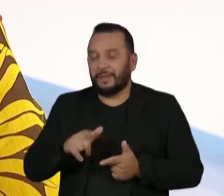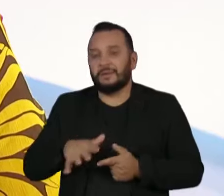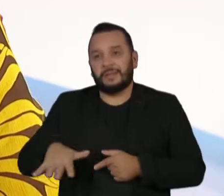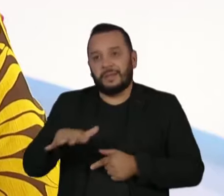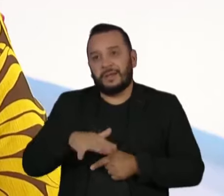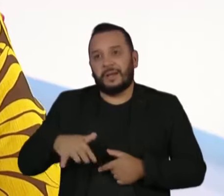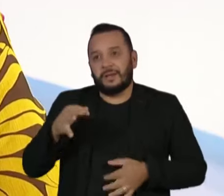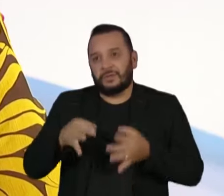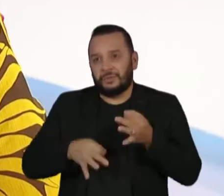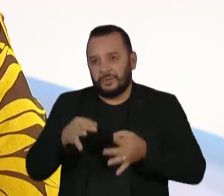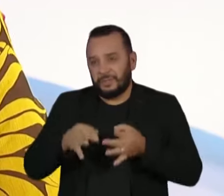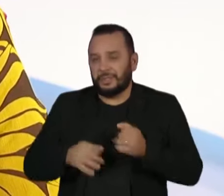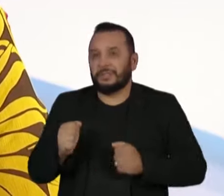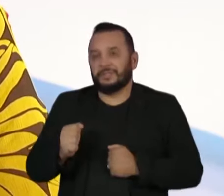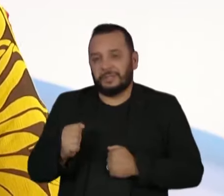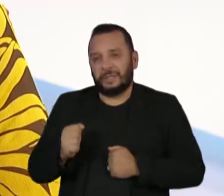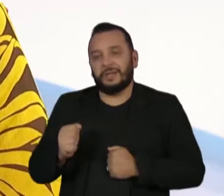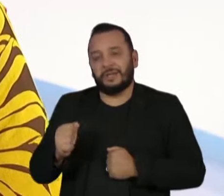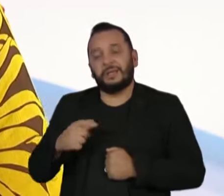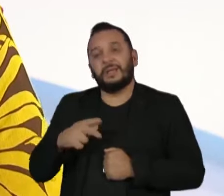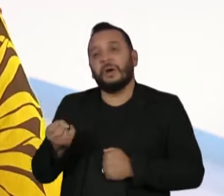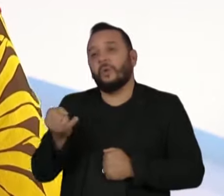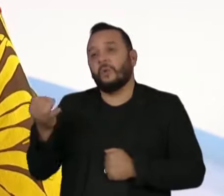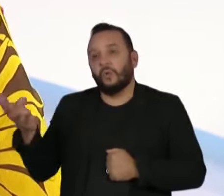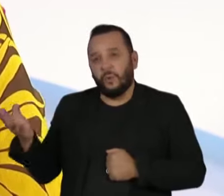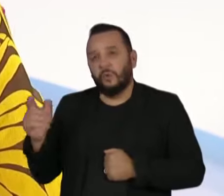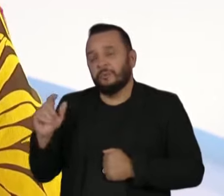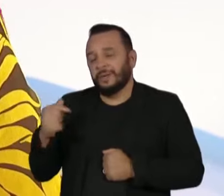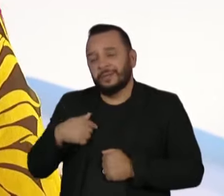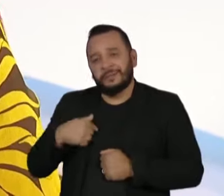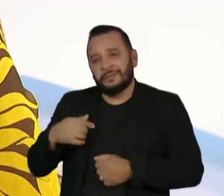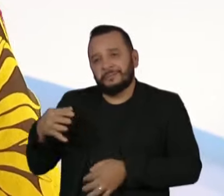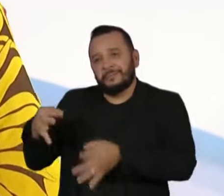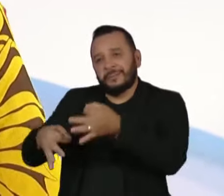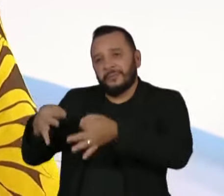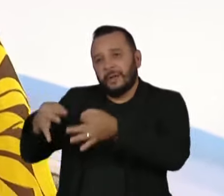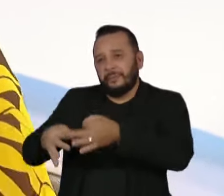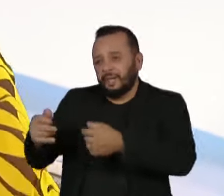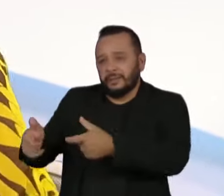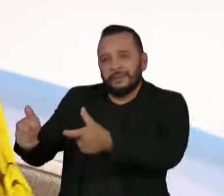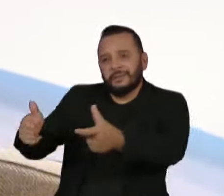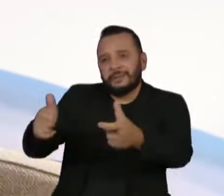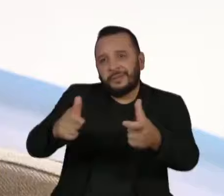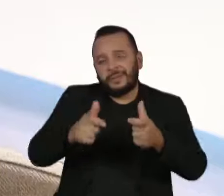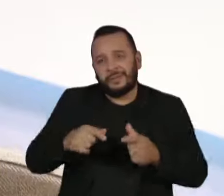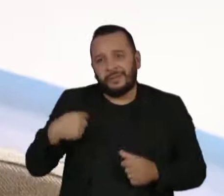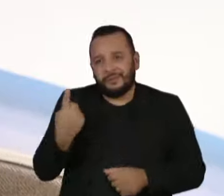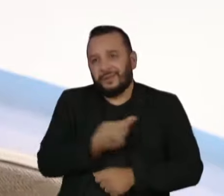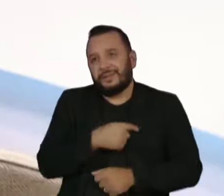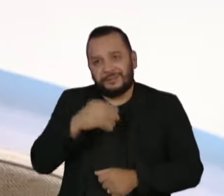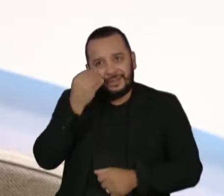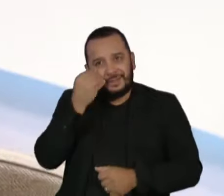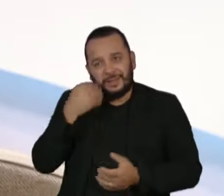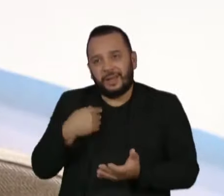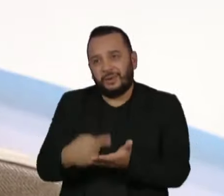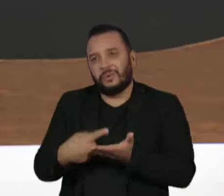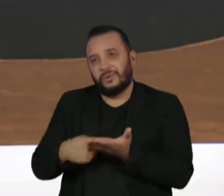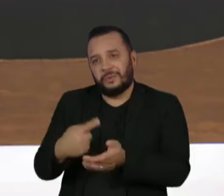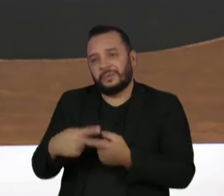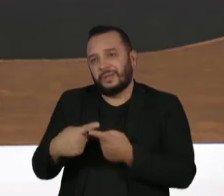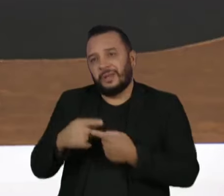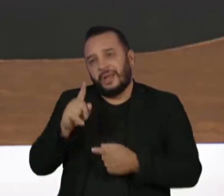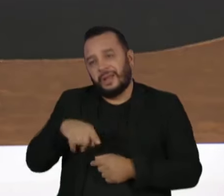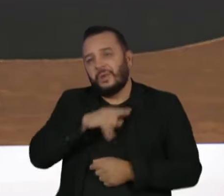jurídicas em câmaras arbitrais e estamos tentando também um acordo para... Porque isso é ruim para todo mundo. Outra reclamação